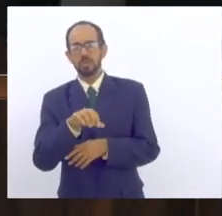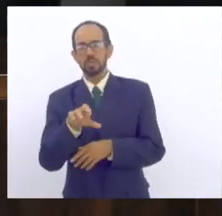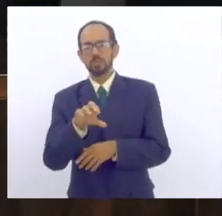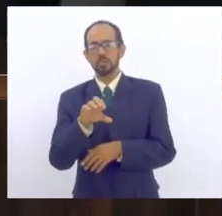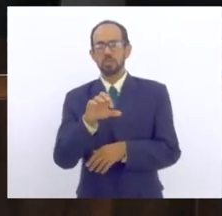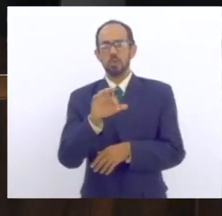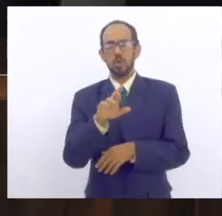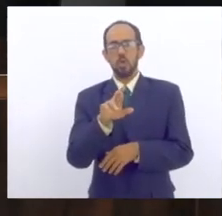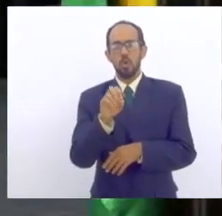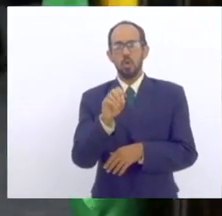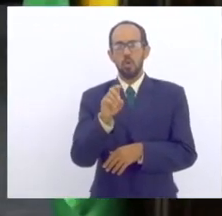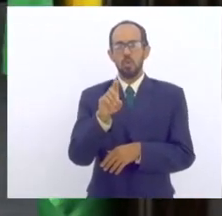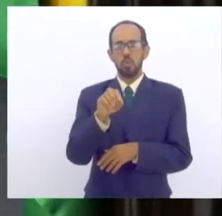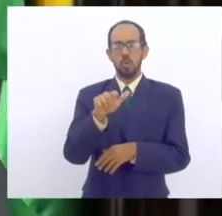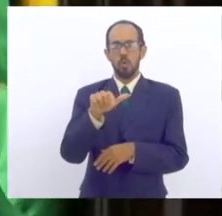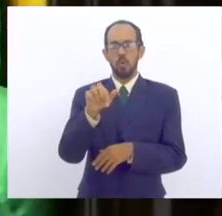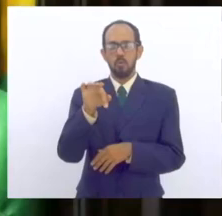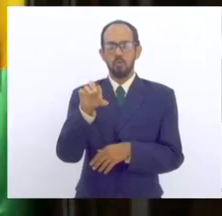Landim